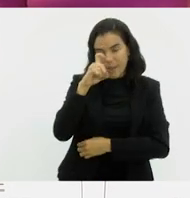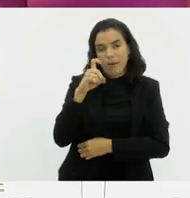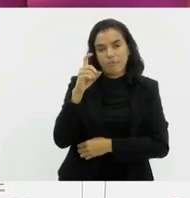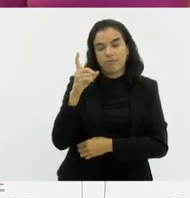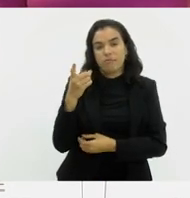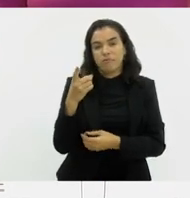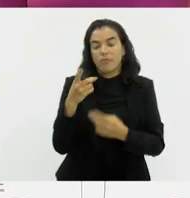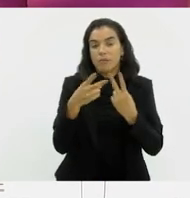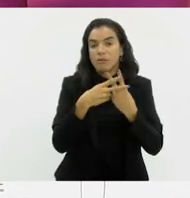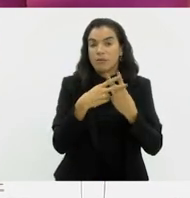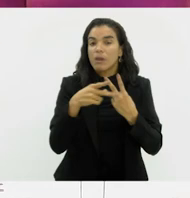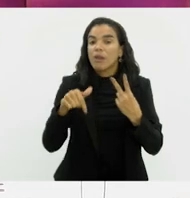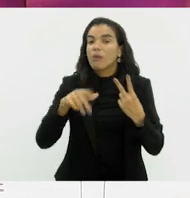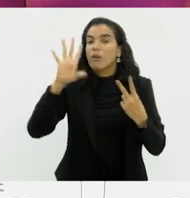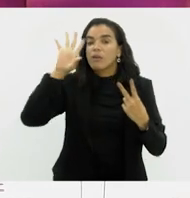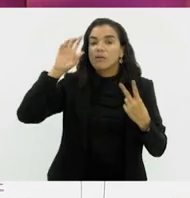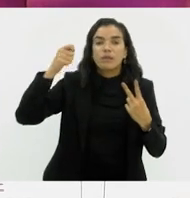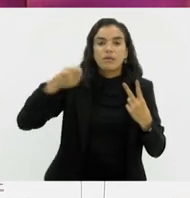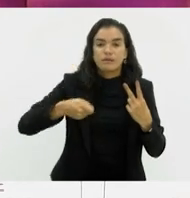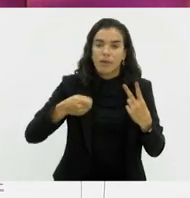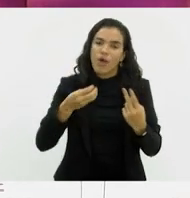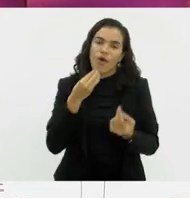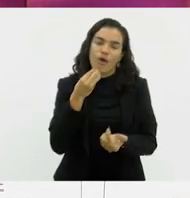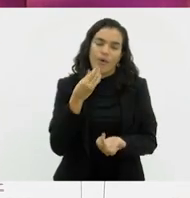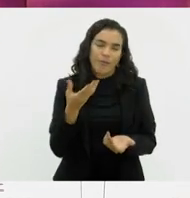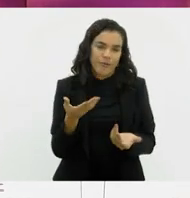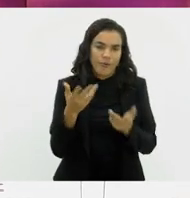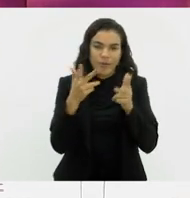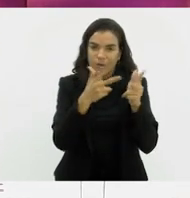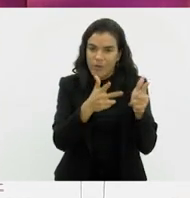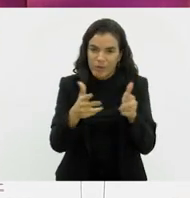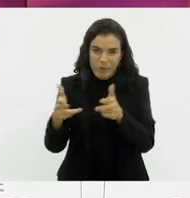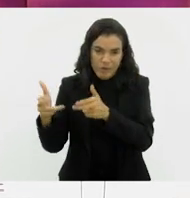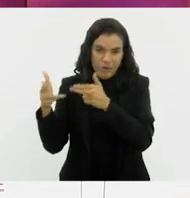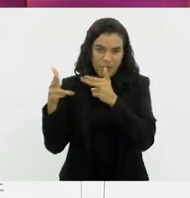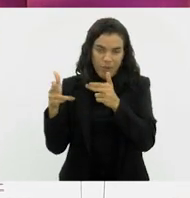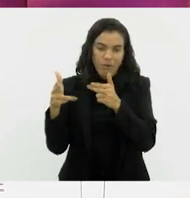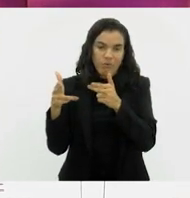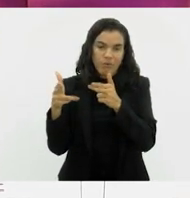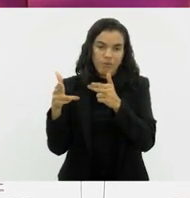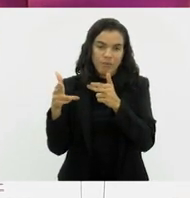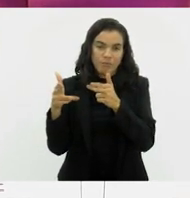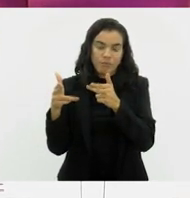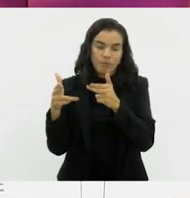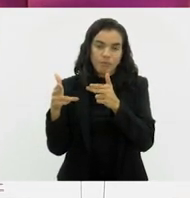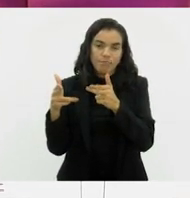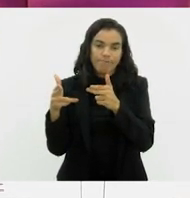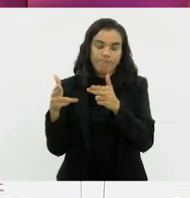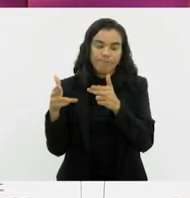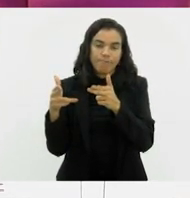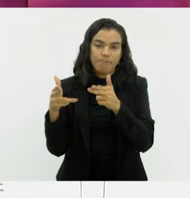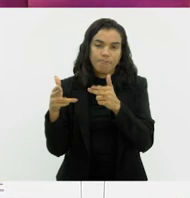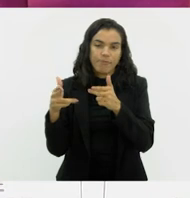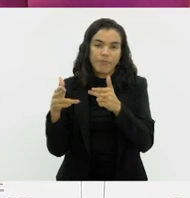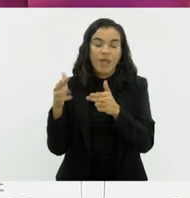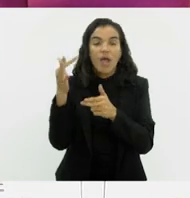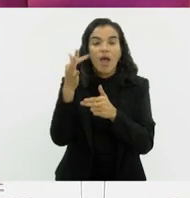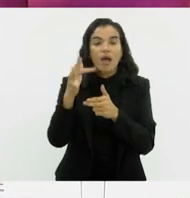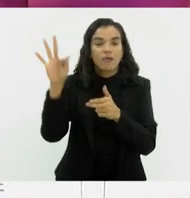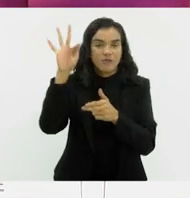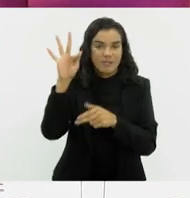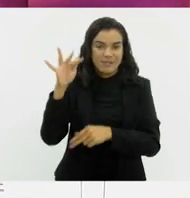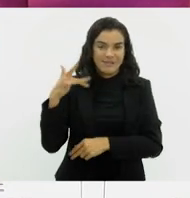uma decisão, inclusive, óbvio, assim como está acontecendo dentro de toda a rede, a Fundação Saúde